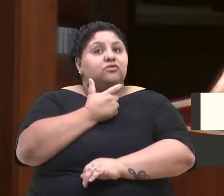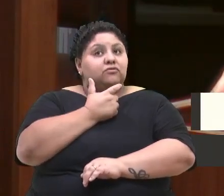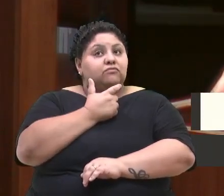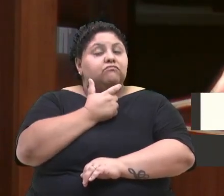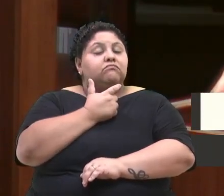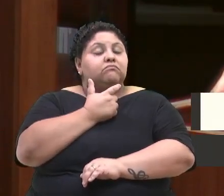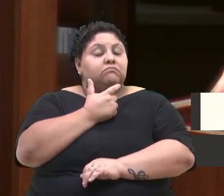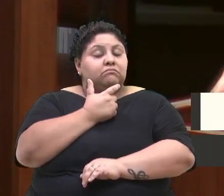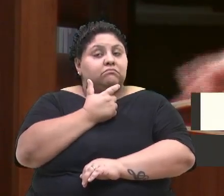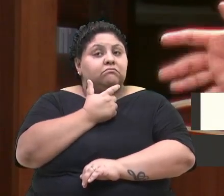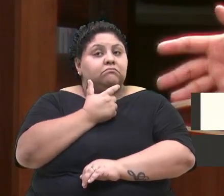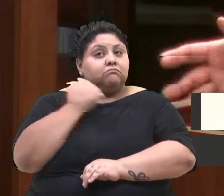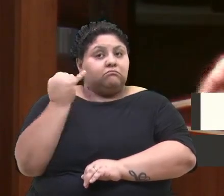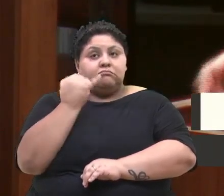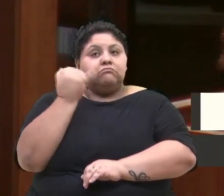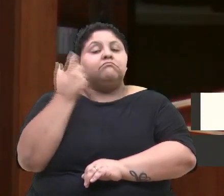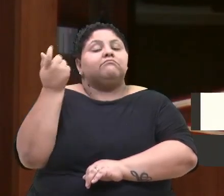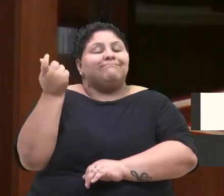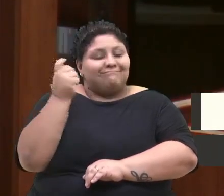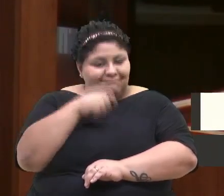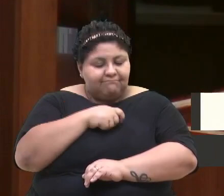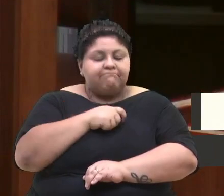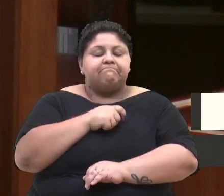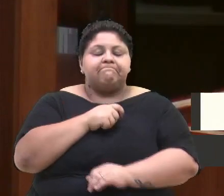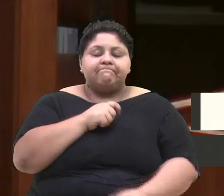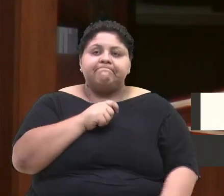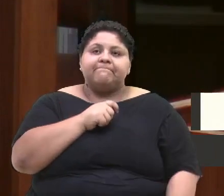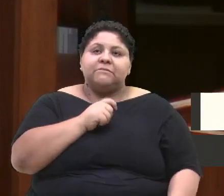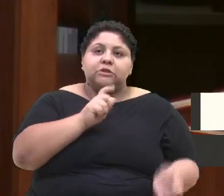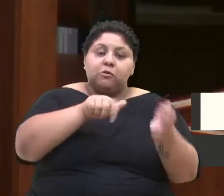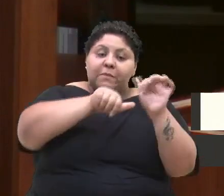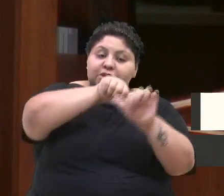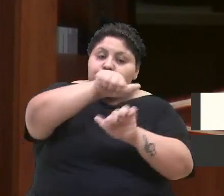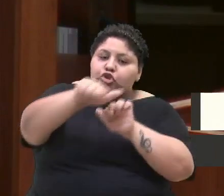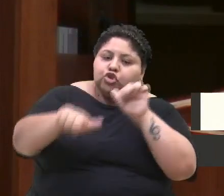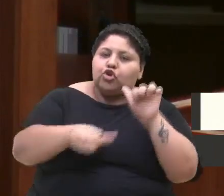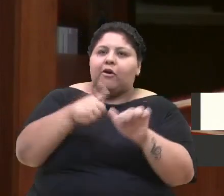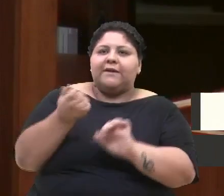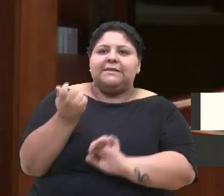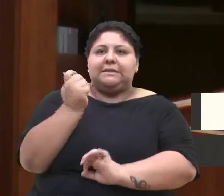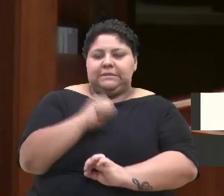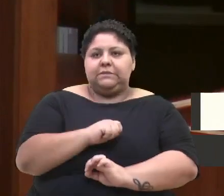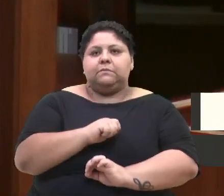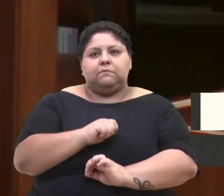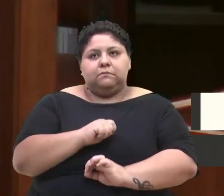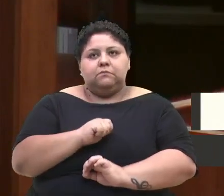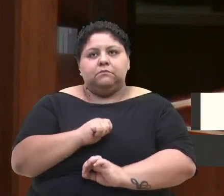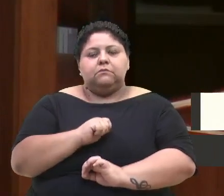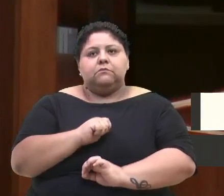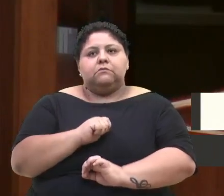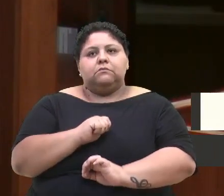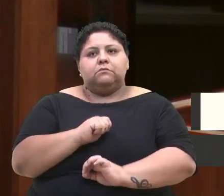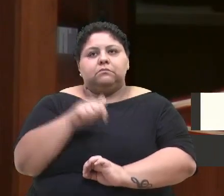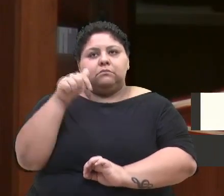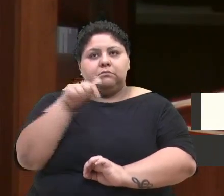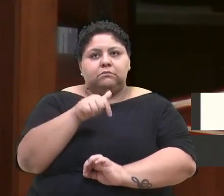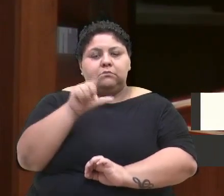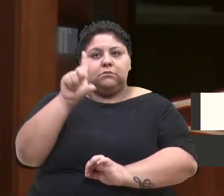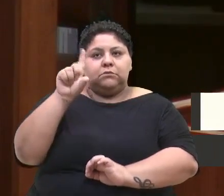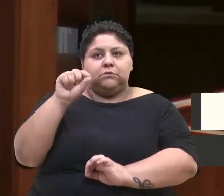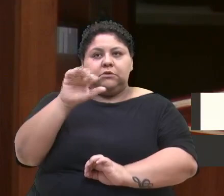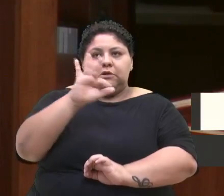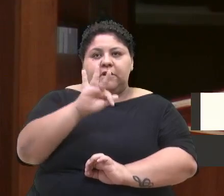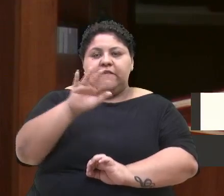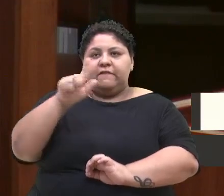né? São necessários, é uma troca necessária. Esses 10 FGs